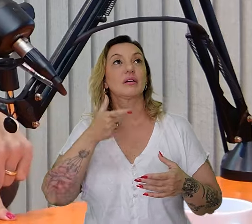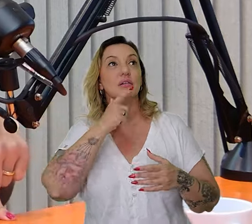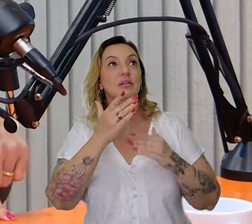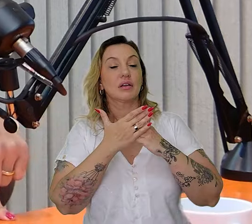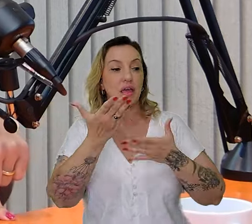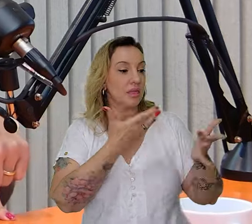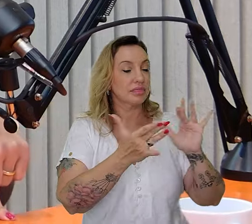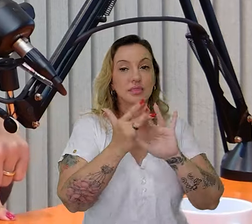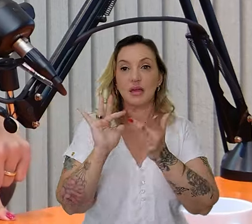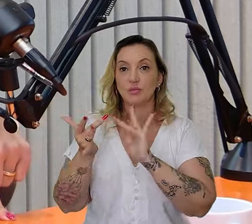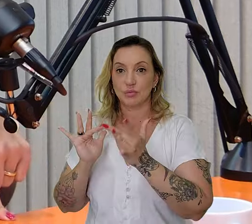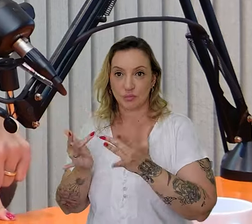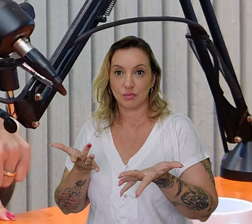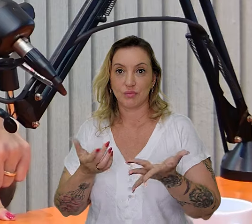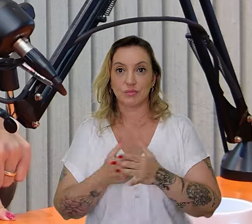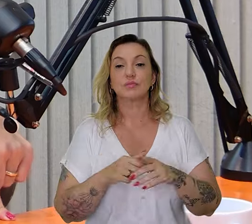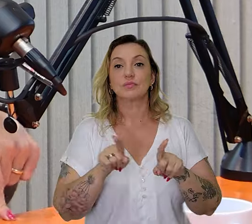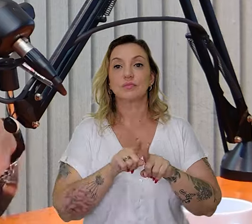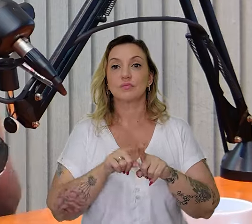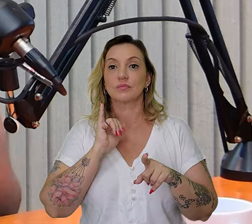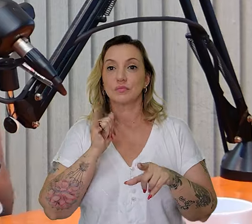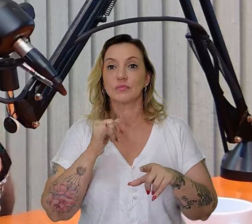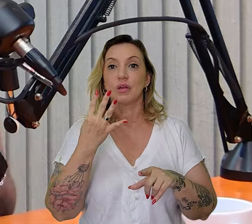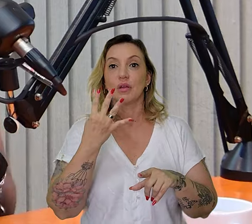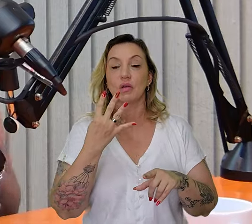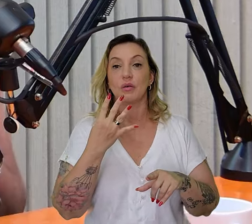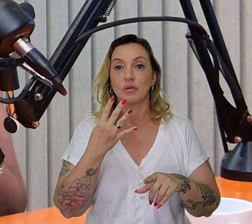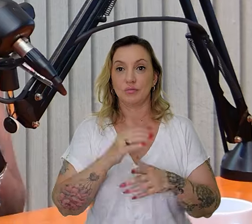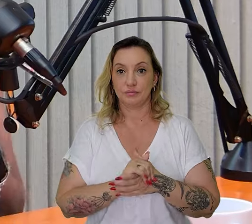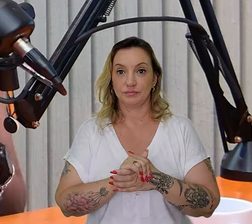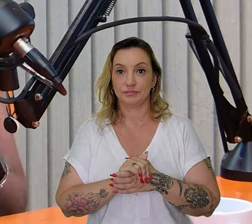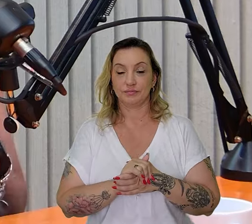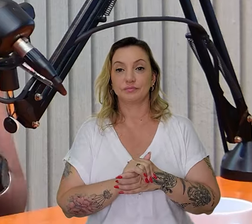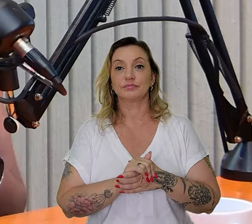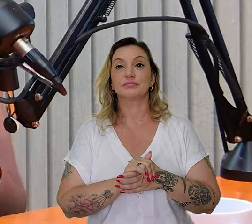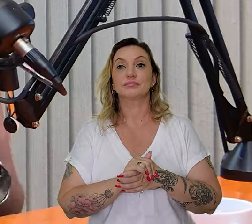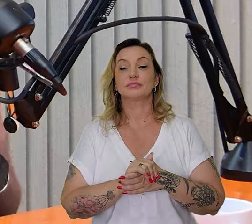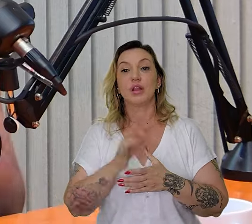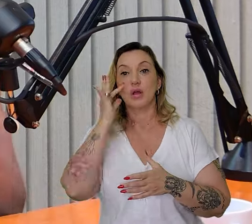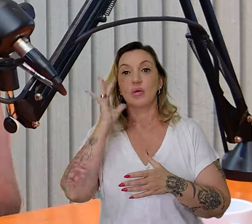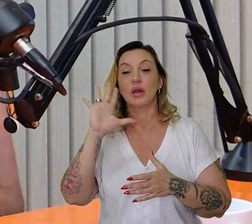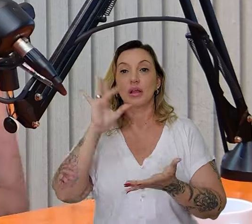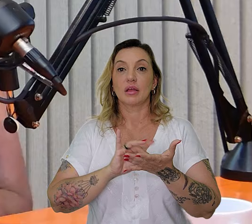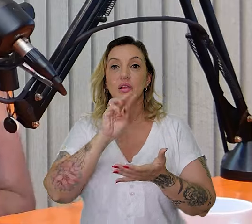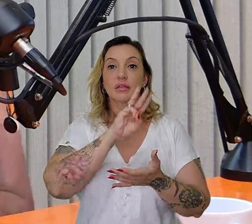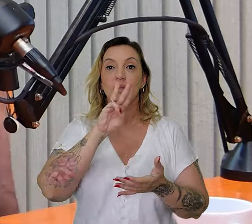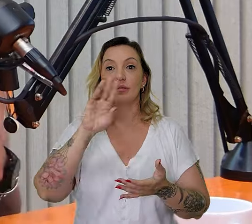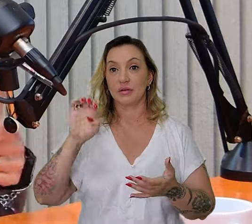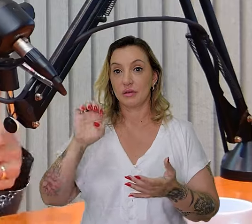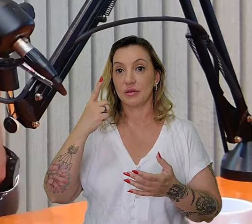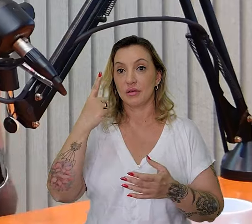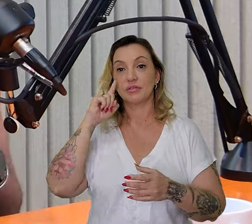além de tudo isso que a gente falou a gente tem quatro Live venes acontece lá reality show da WWE uma vez por mês produzido pelos